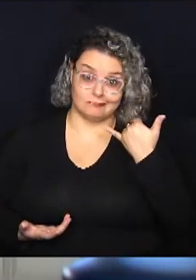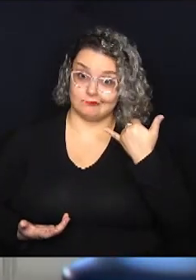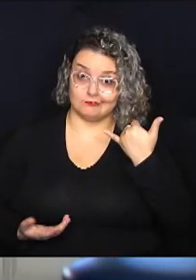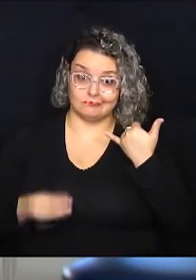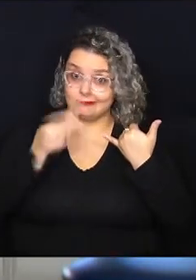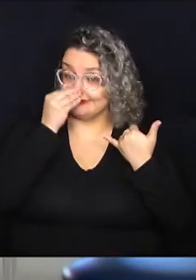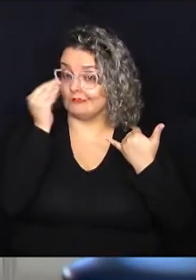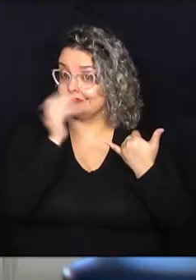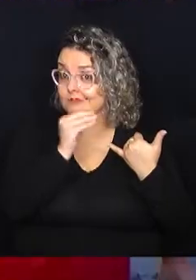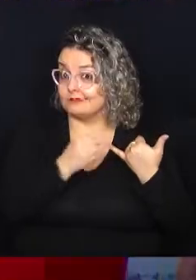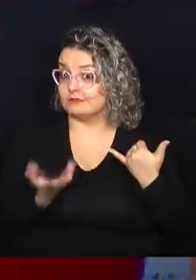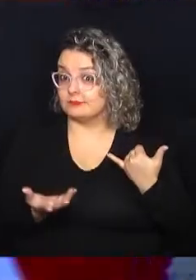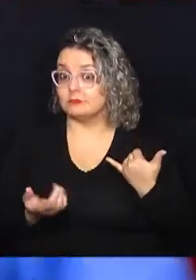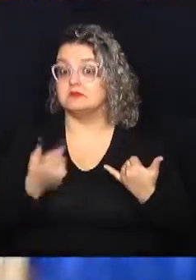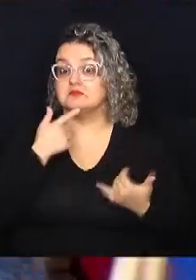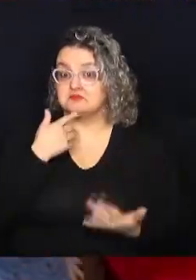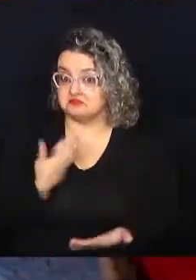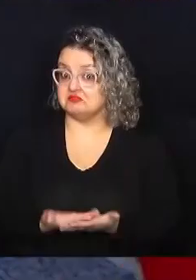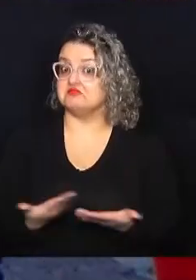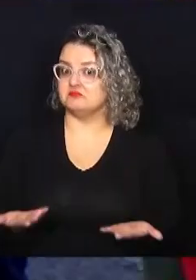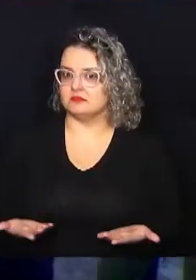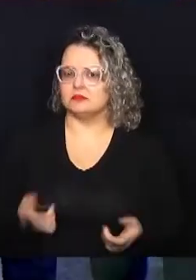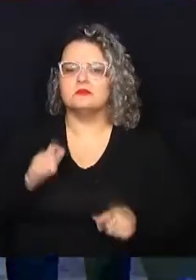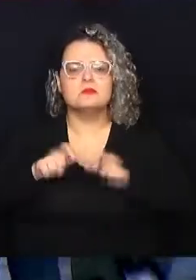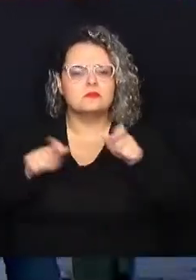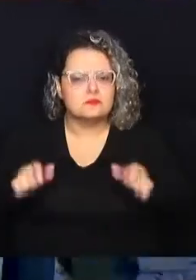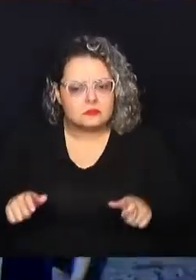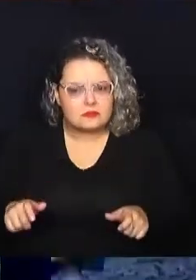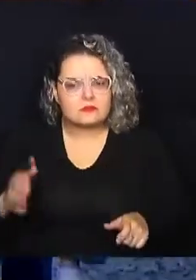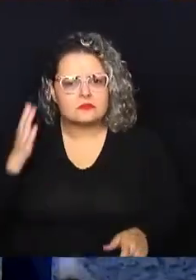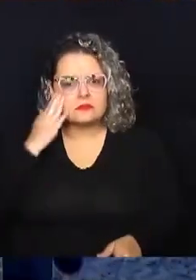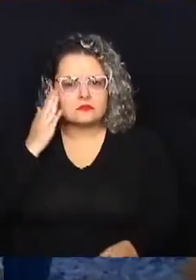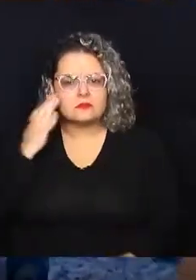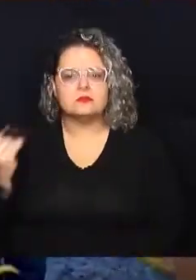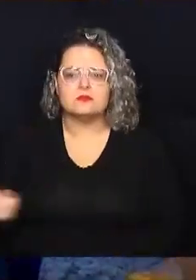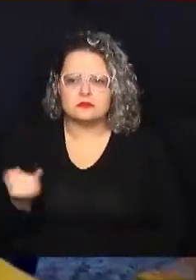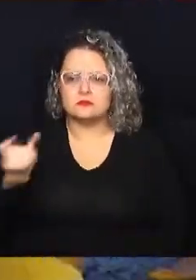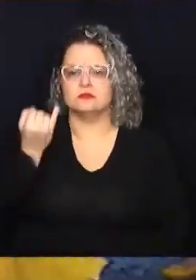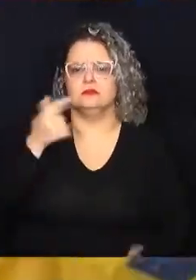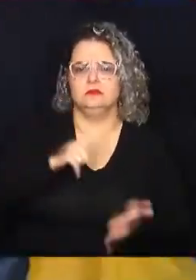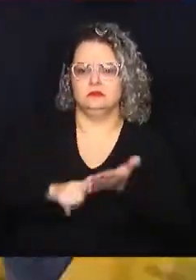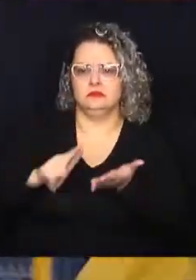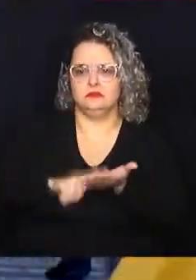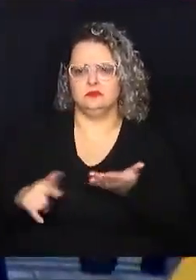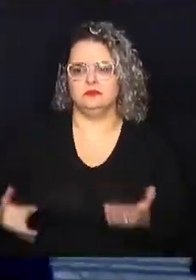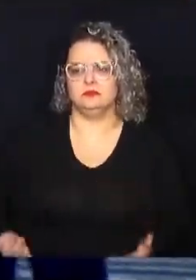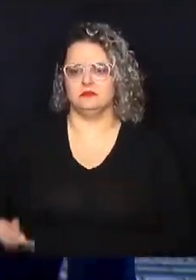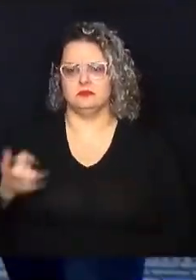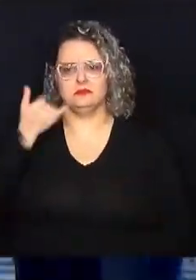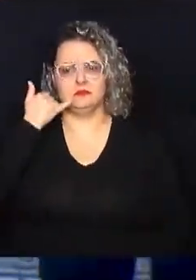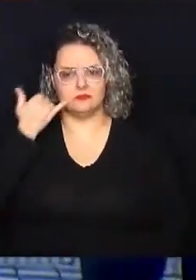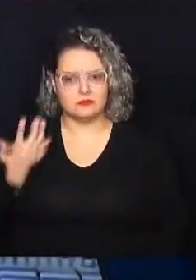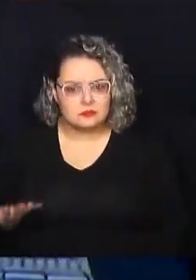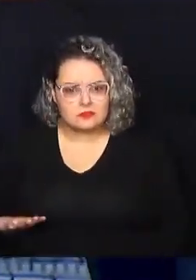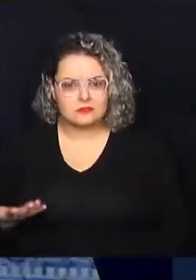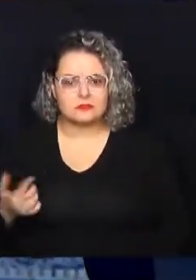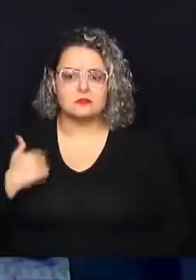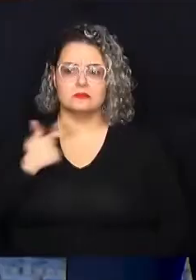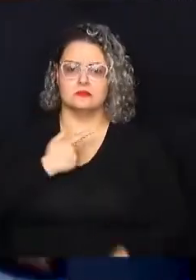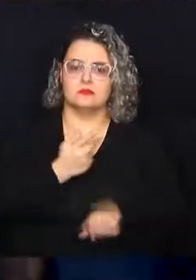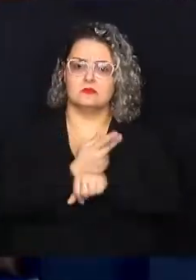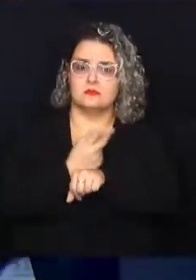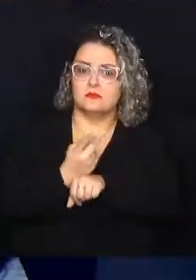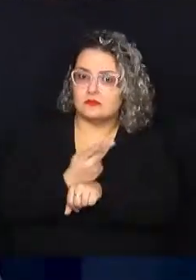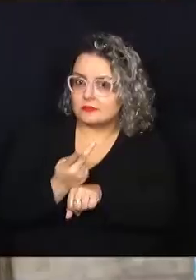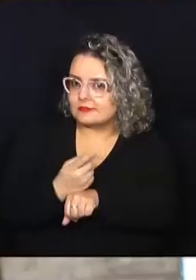um reservatório isso me surpreendeu mesmo e será que as pessoas sabem a importância da higienização do celular nós fomos para